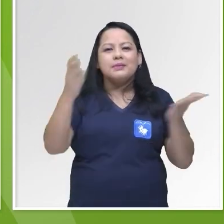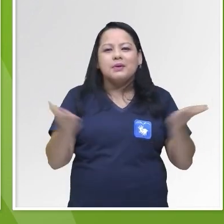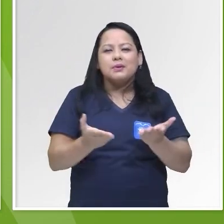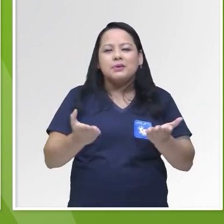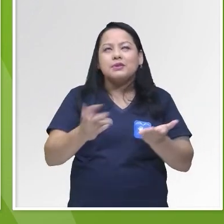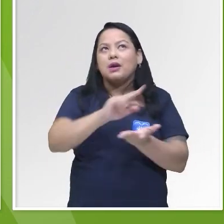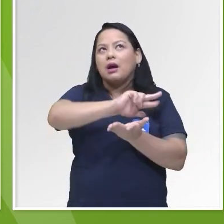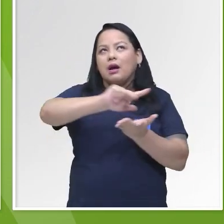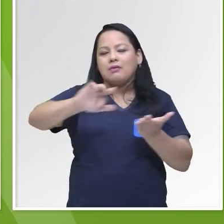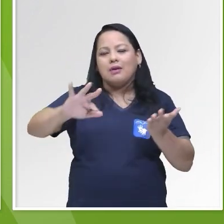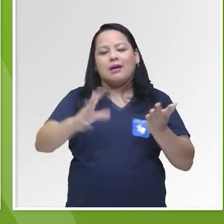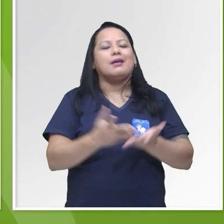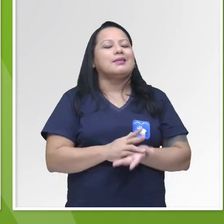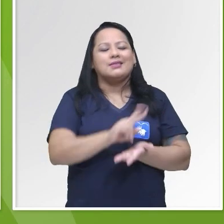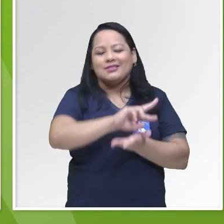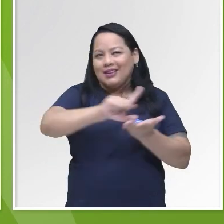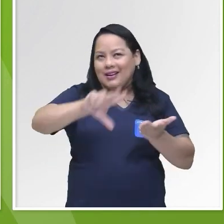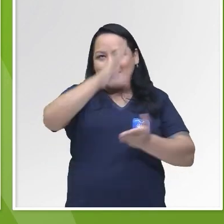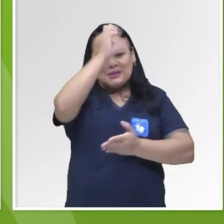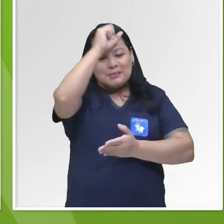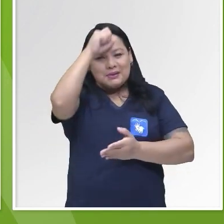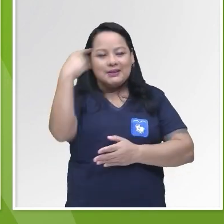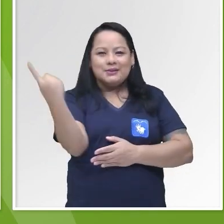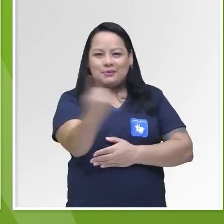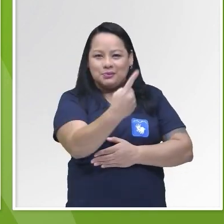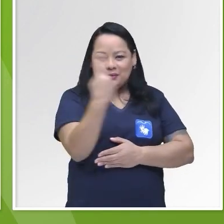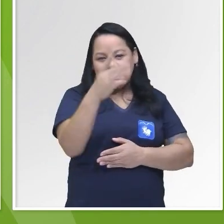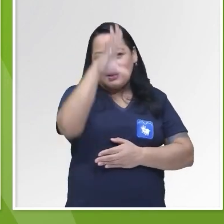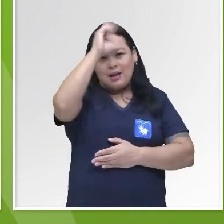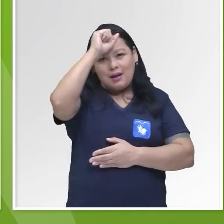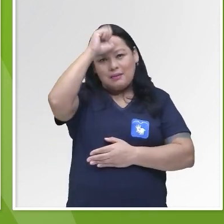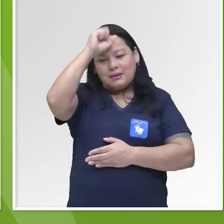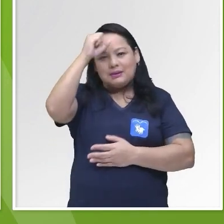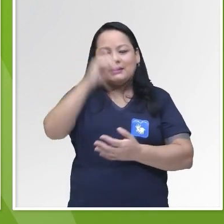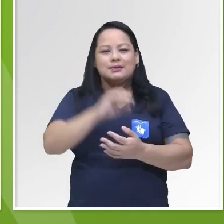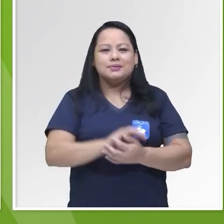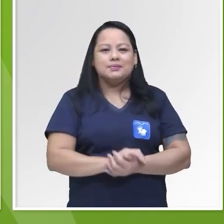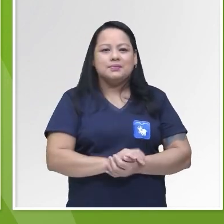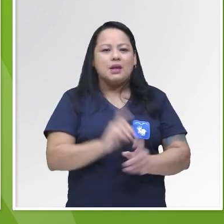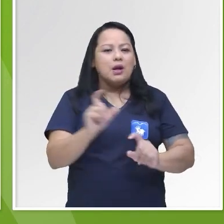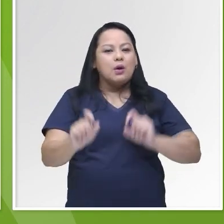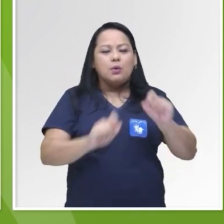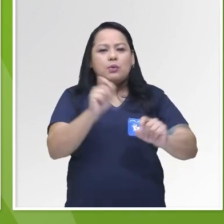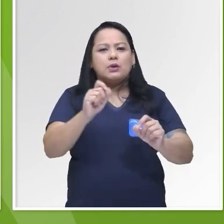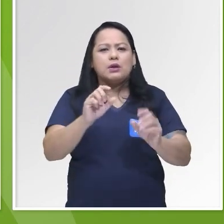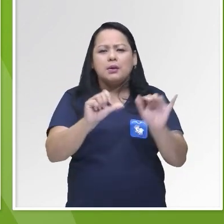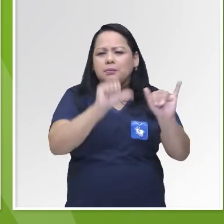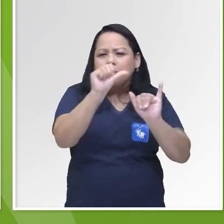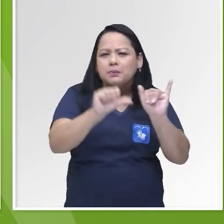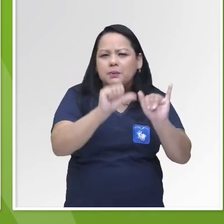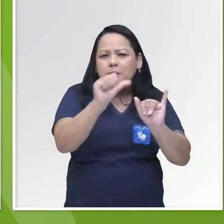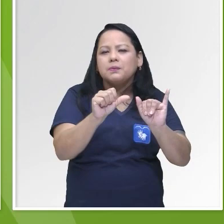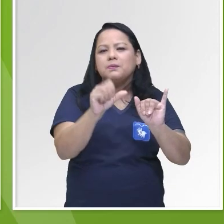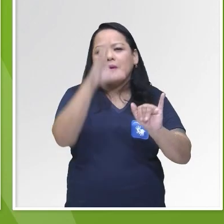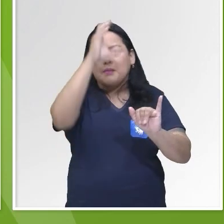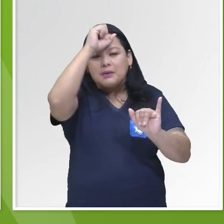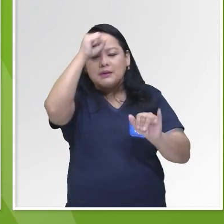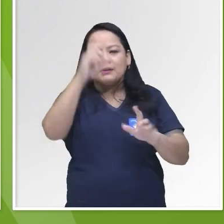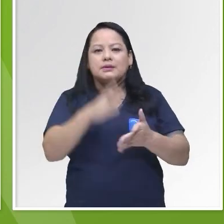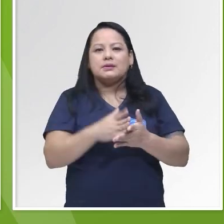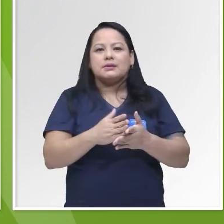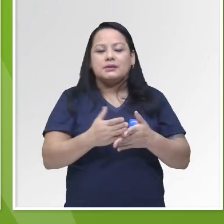muitas coisas, né, gente? A gente aprendeu o que é uma reação química,